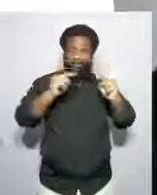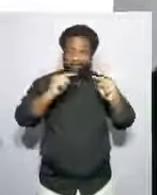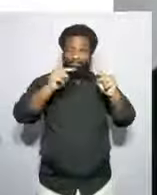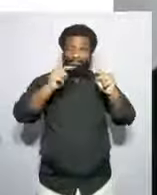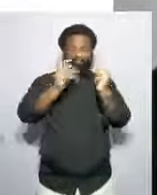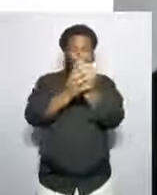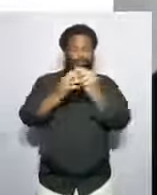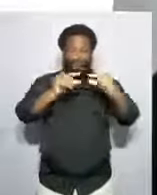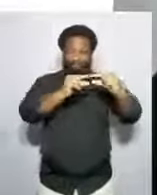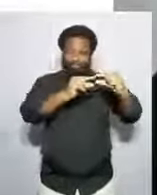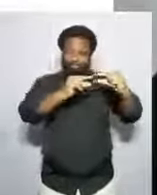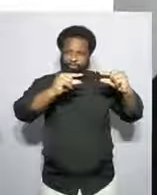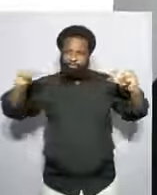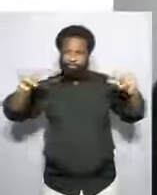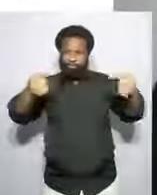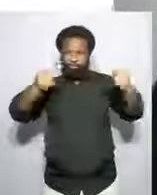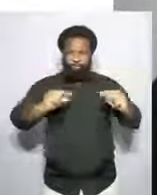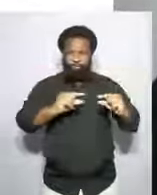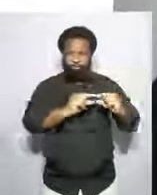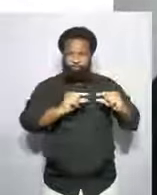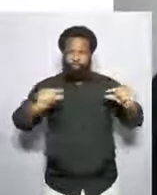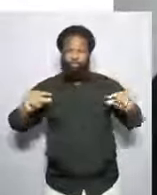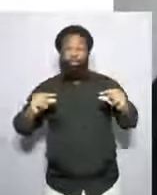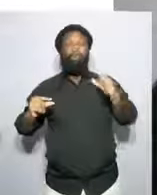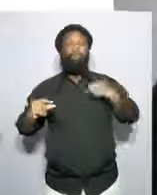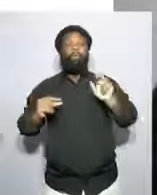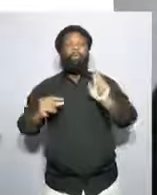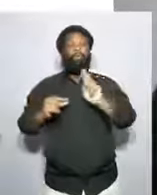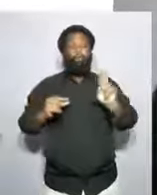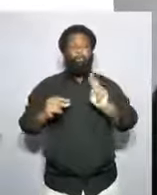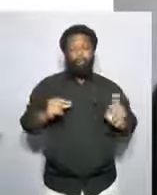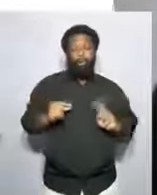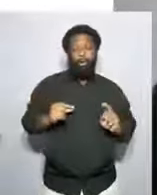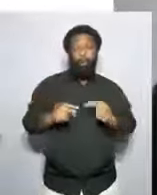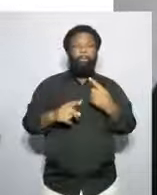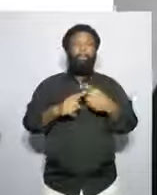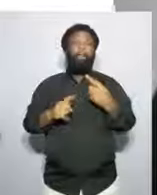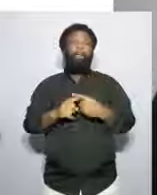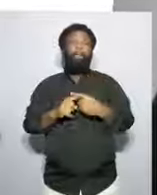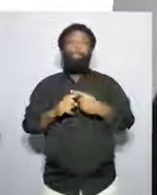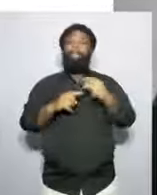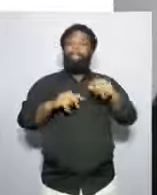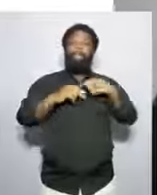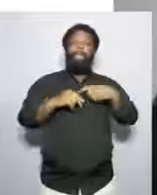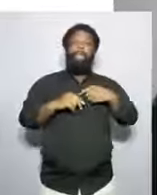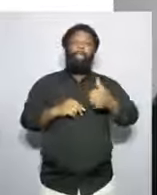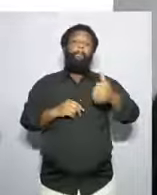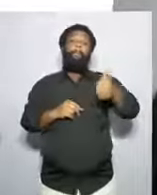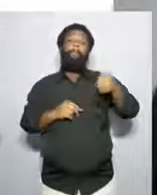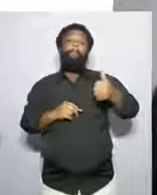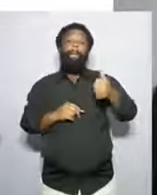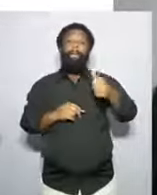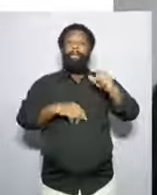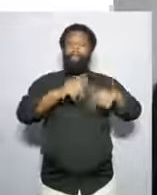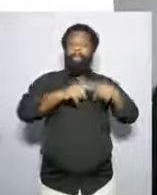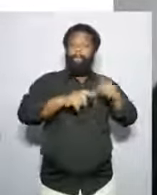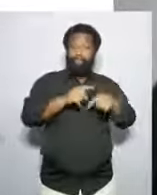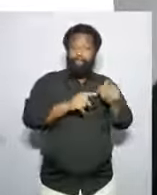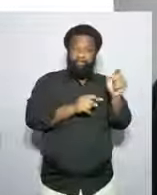os lantanídeos e os actinídeos, são chamados dessa forma por conta do primeiro elemento